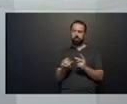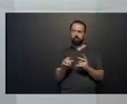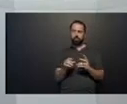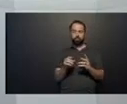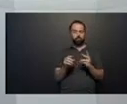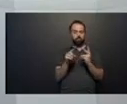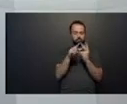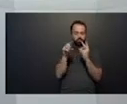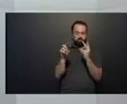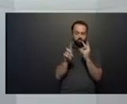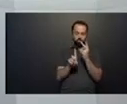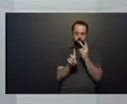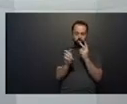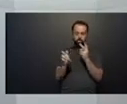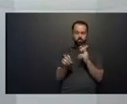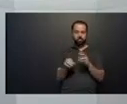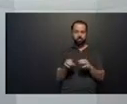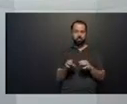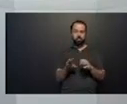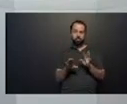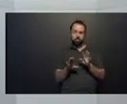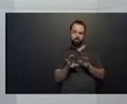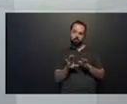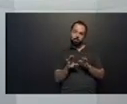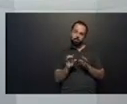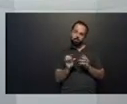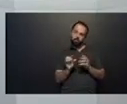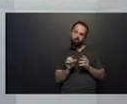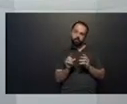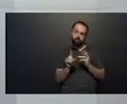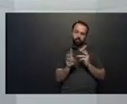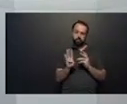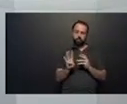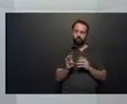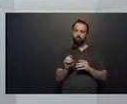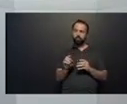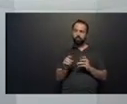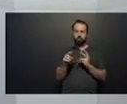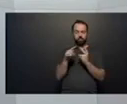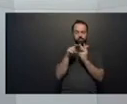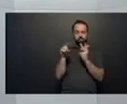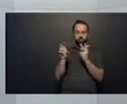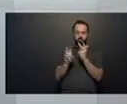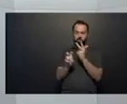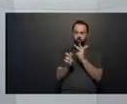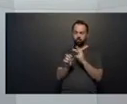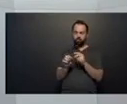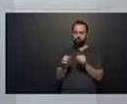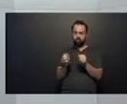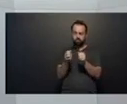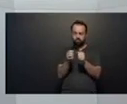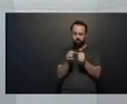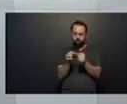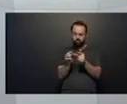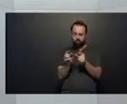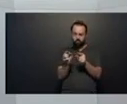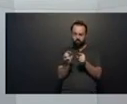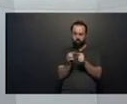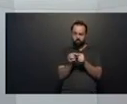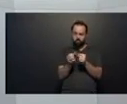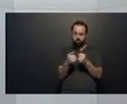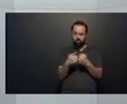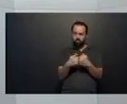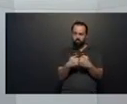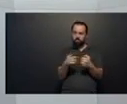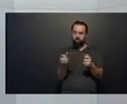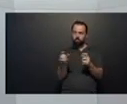15 é aproximadamente 4. A raiz quadrada de 5 está muito próximo da raiz de